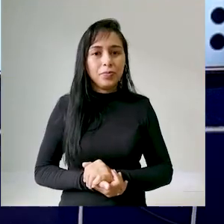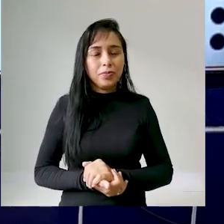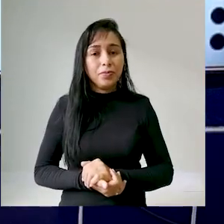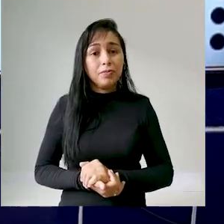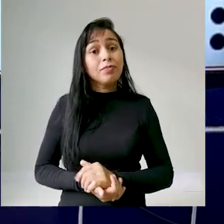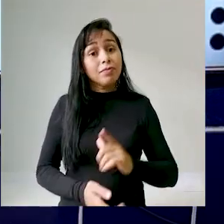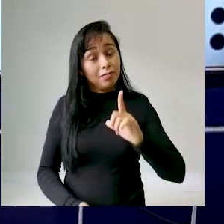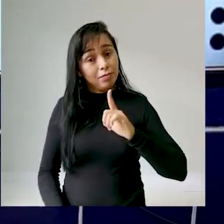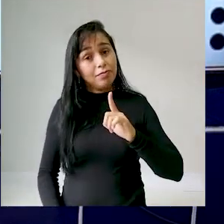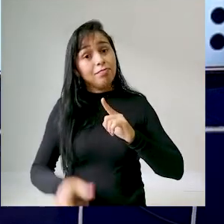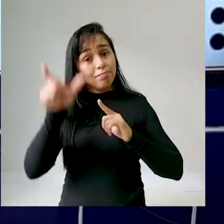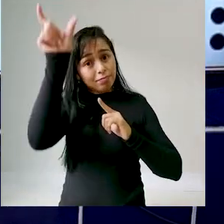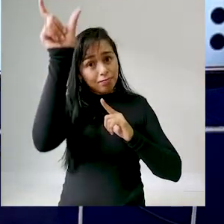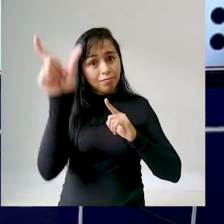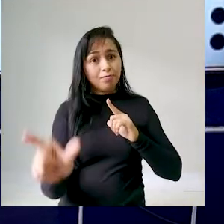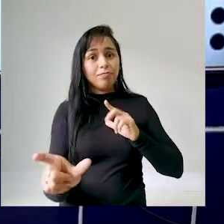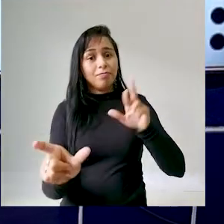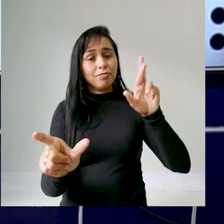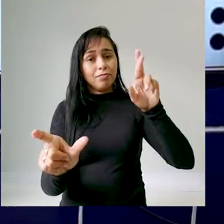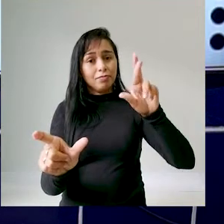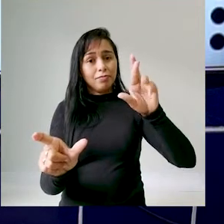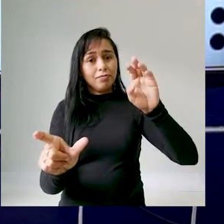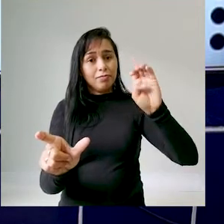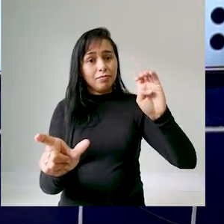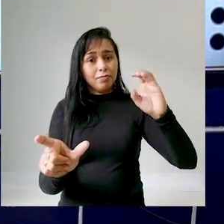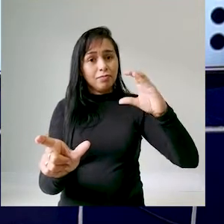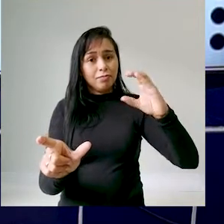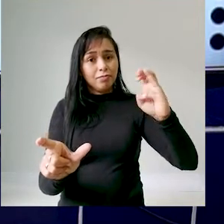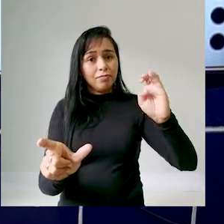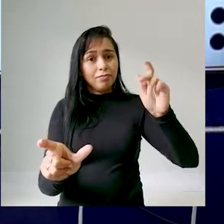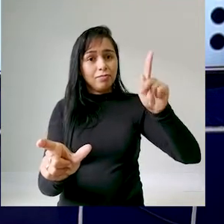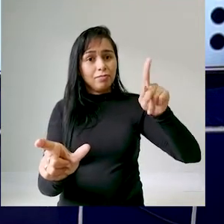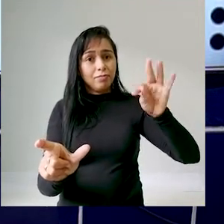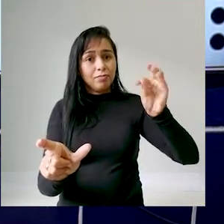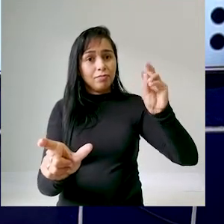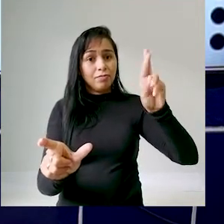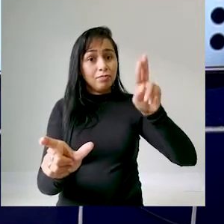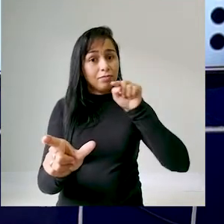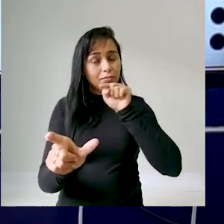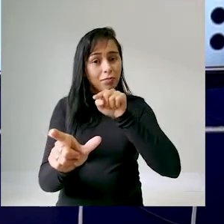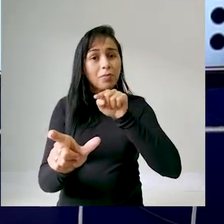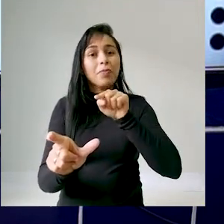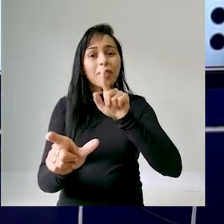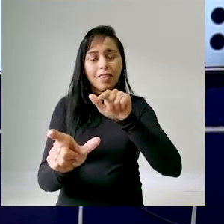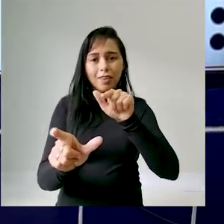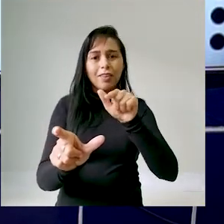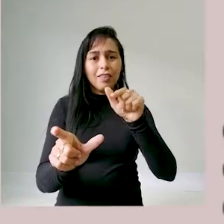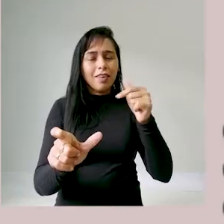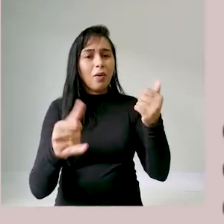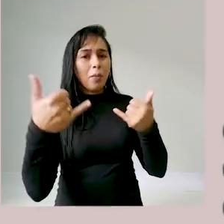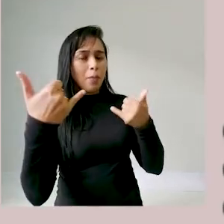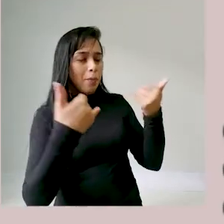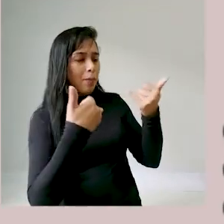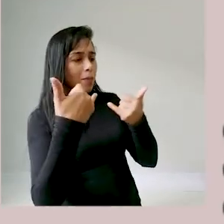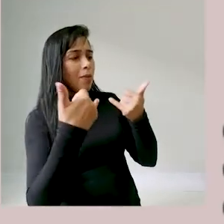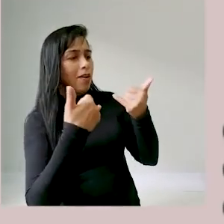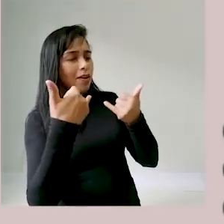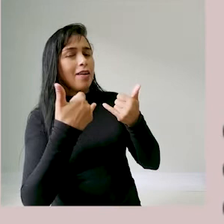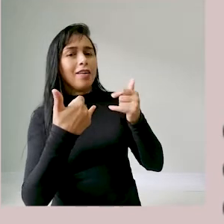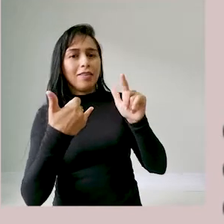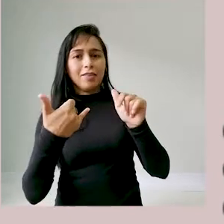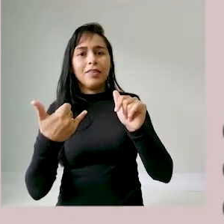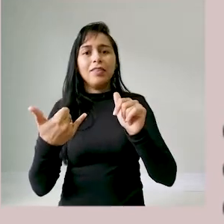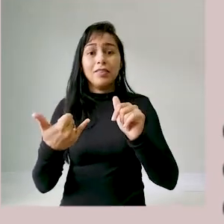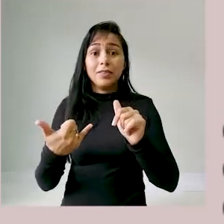Temos aqui o receptor, que é aquela pessoa que recebe. Ela também é chamada de interlocutor